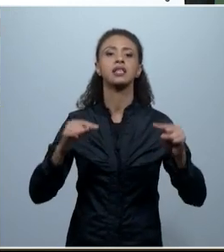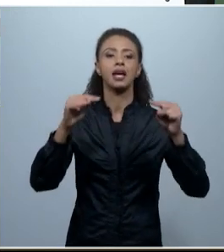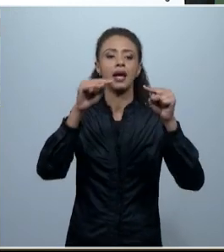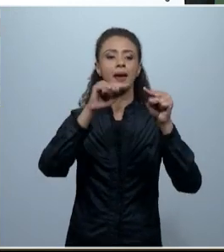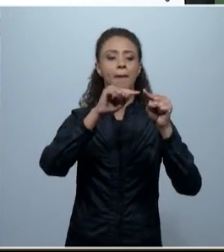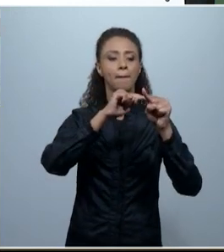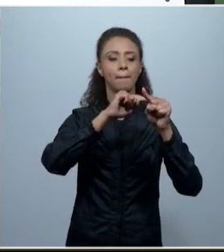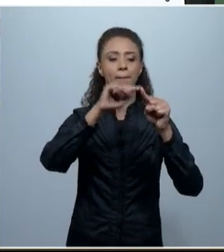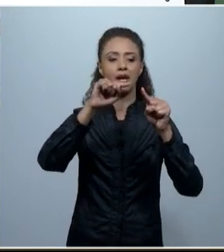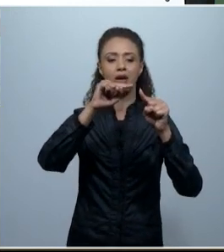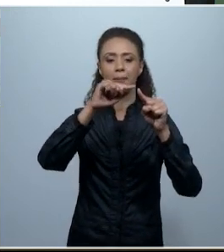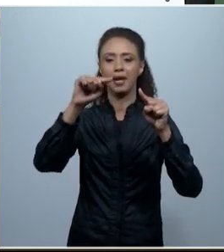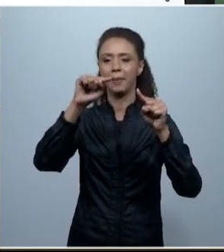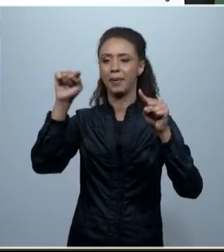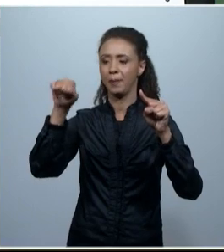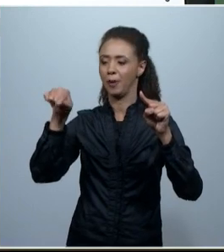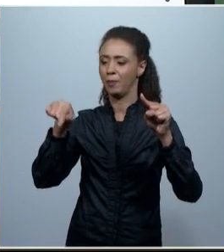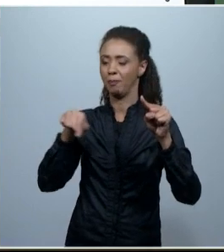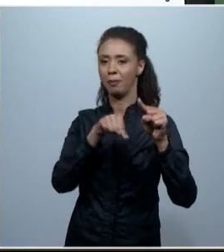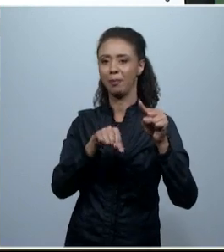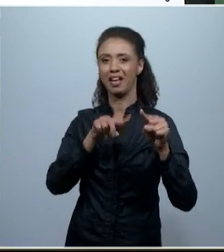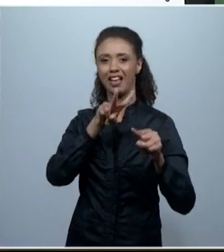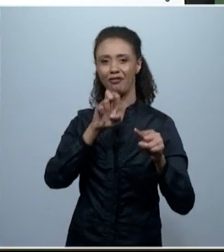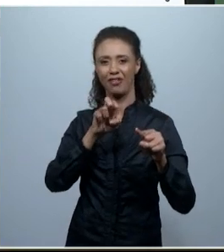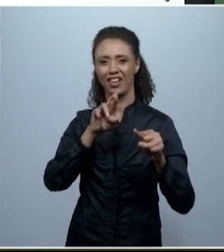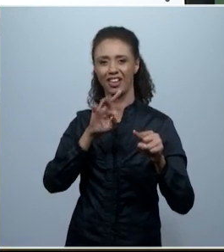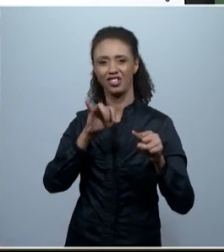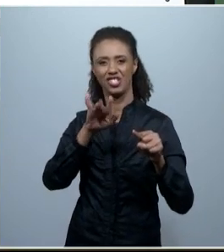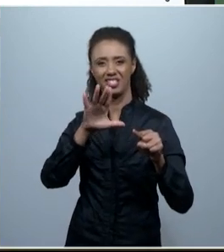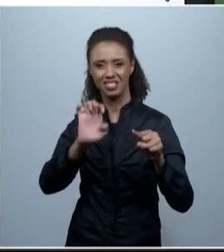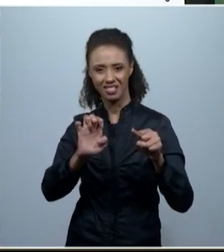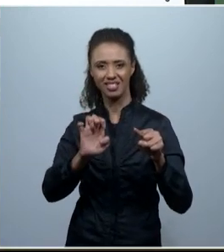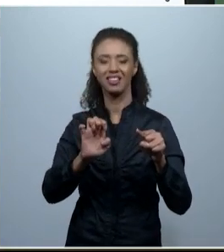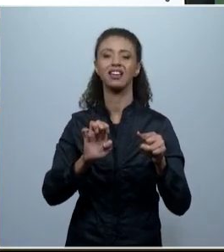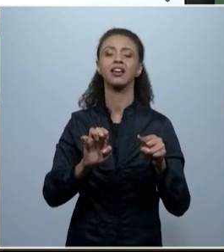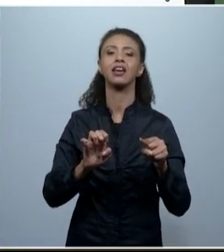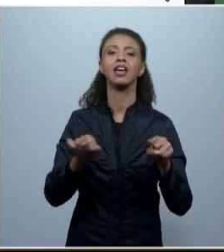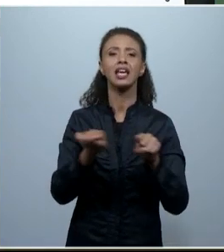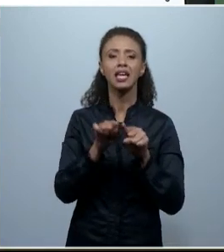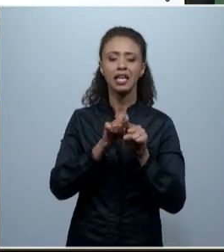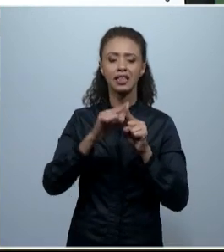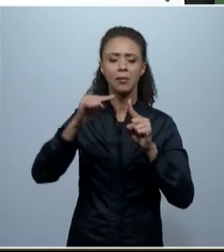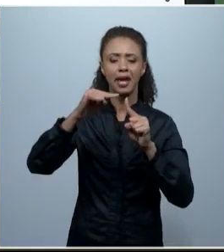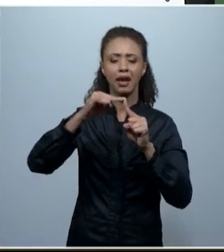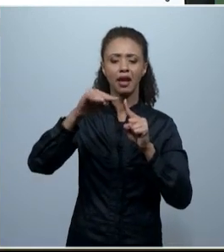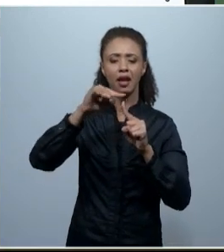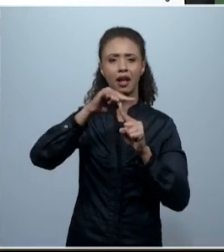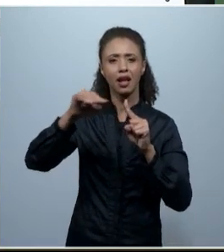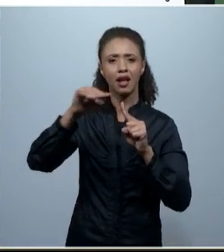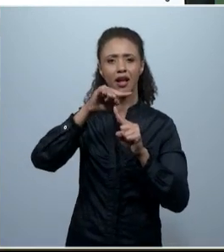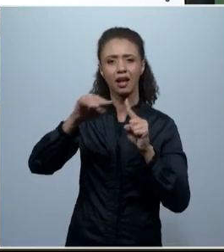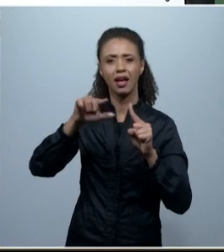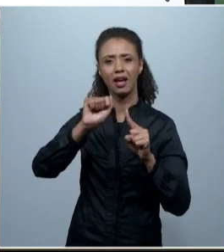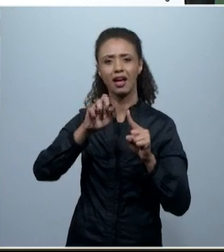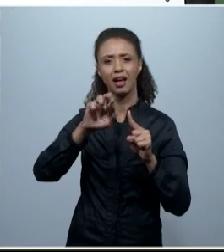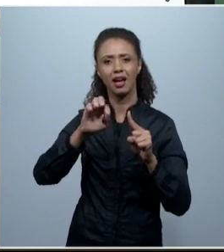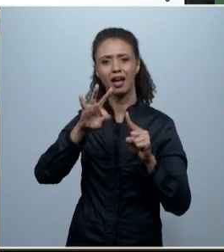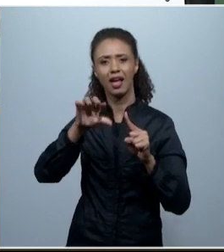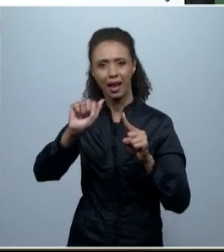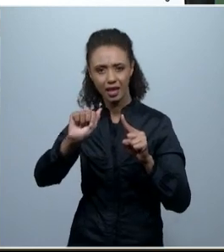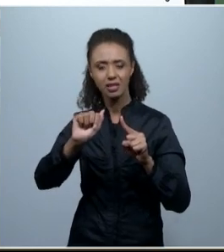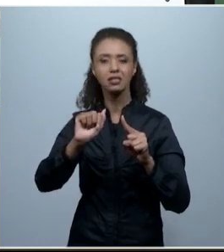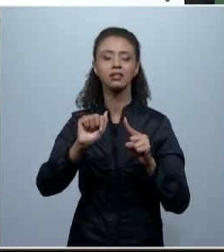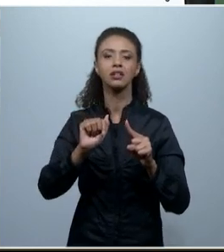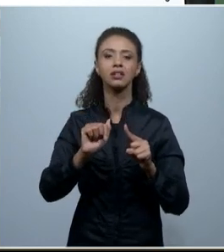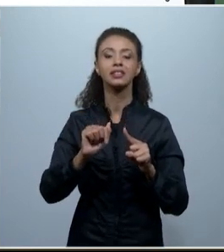vértices - arestas mais fácies é igual a 2 só que essa fórmula é super rica e aí tem um problema que é assim qual que é o